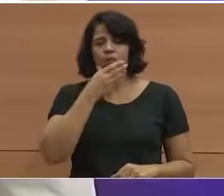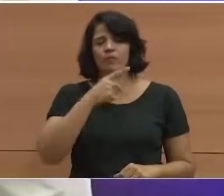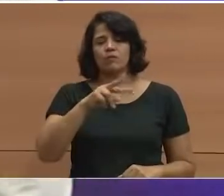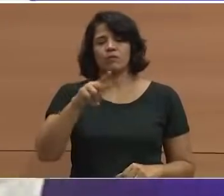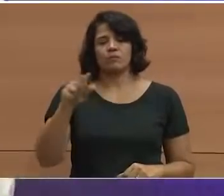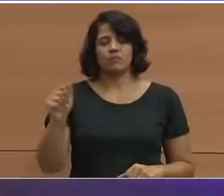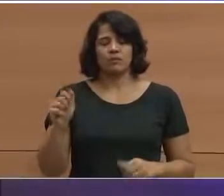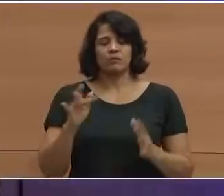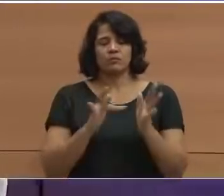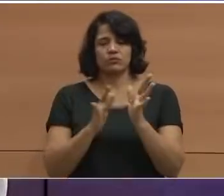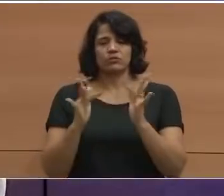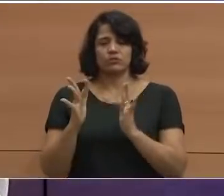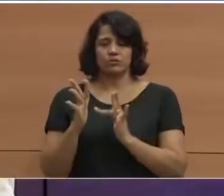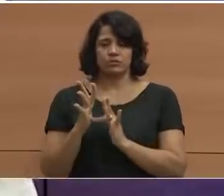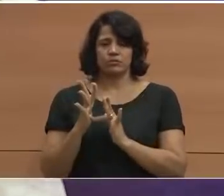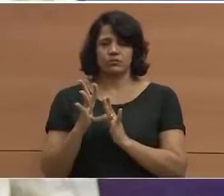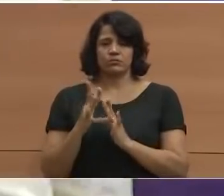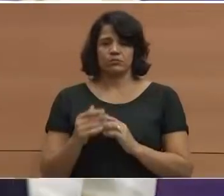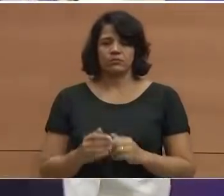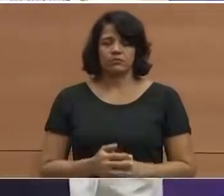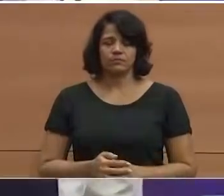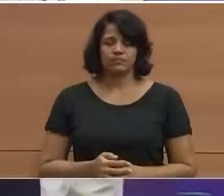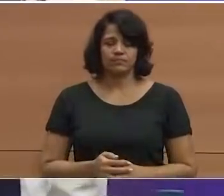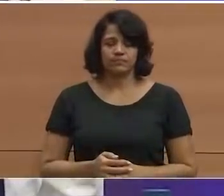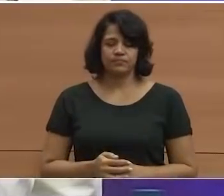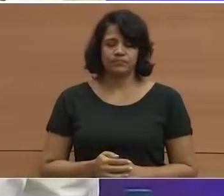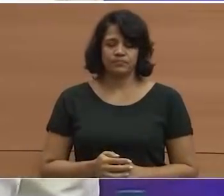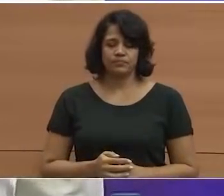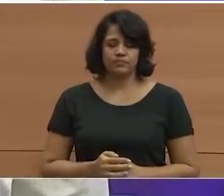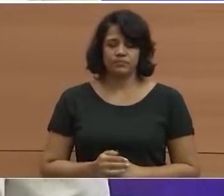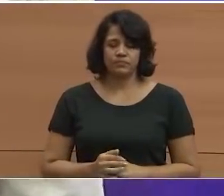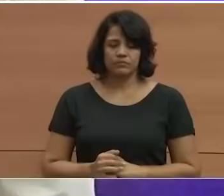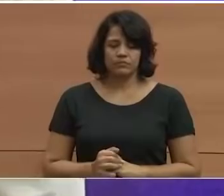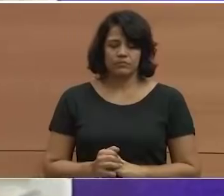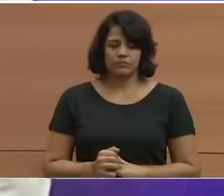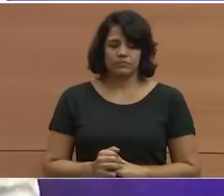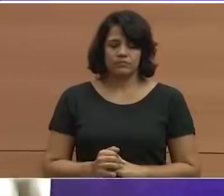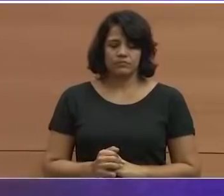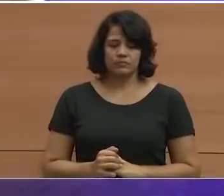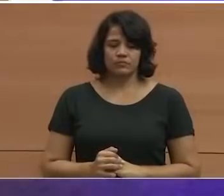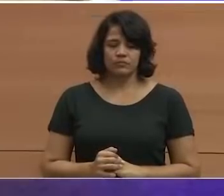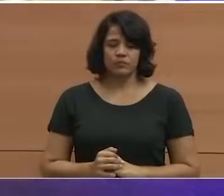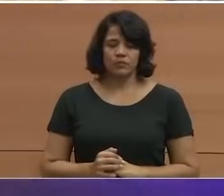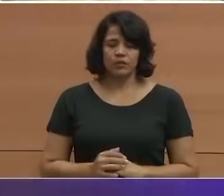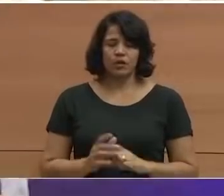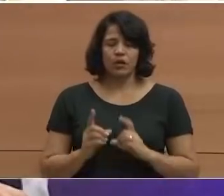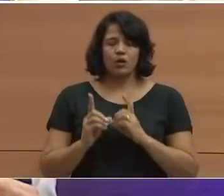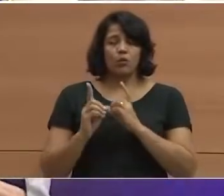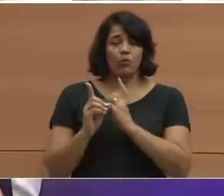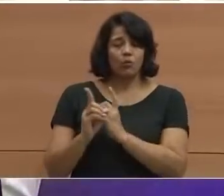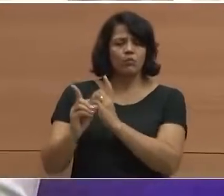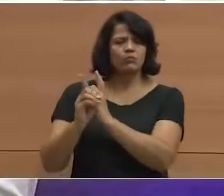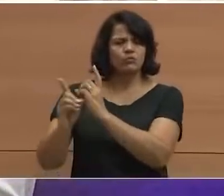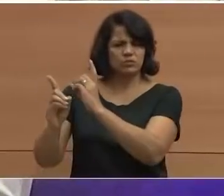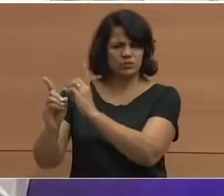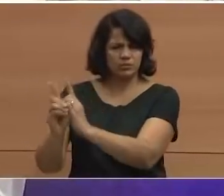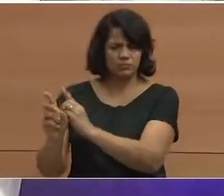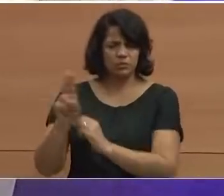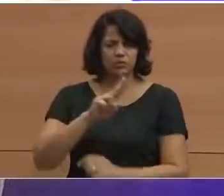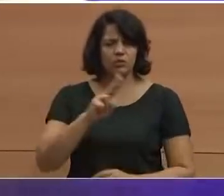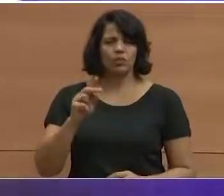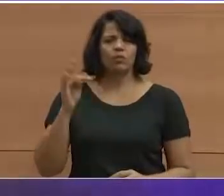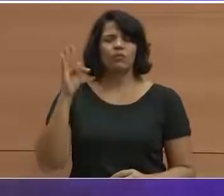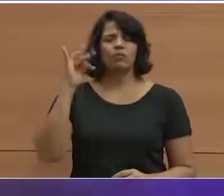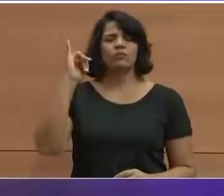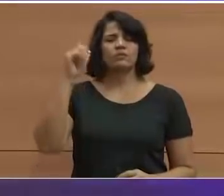Herodes. E quando Herodes matou a Tiago, queria matar Pedro. E